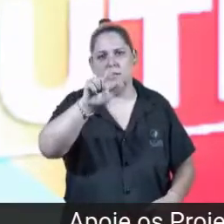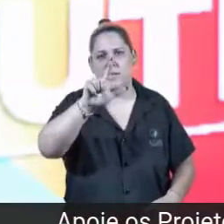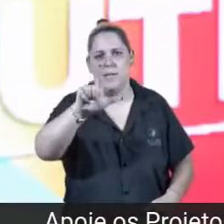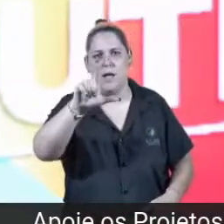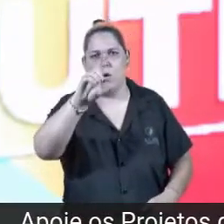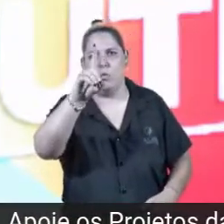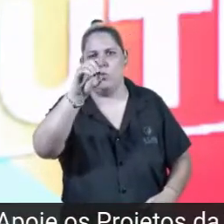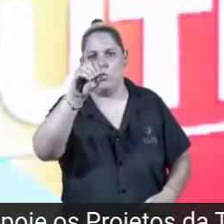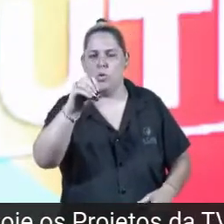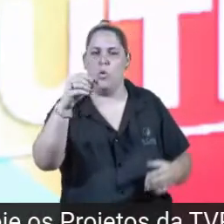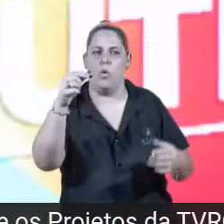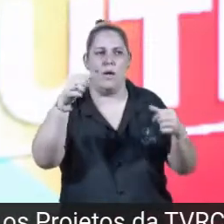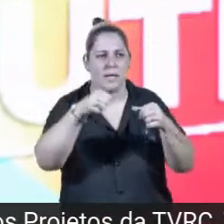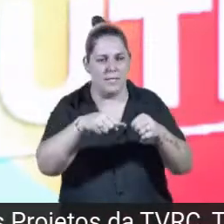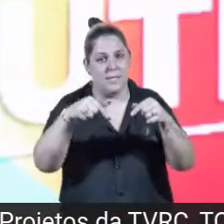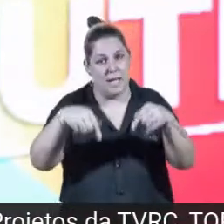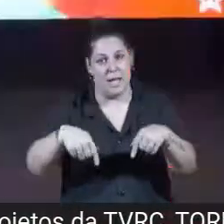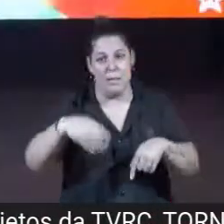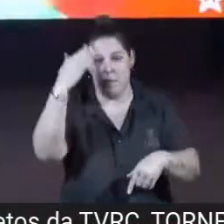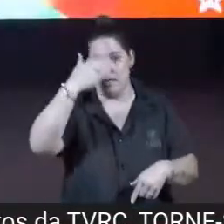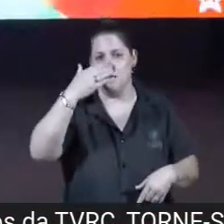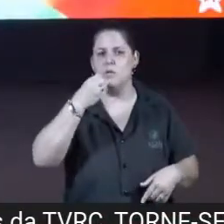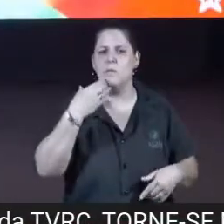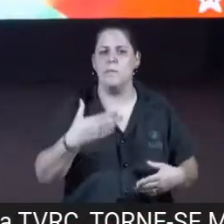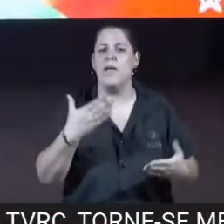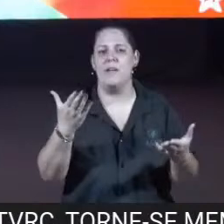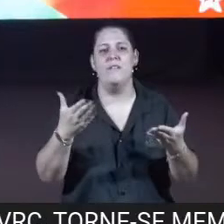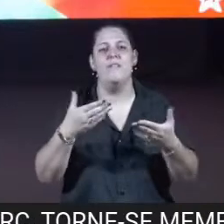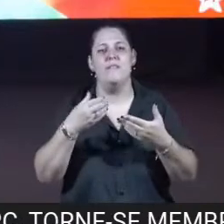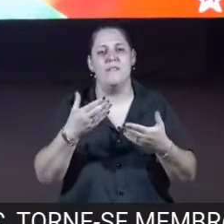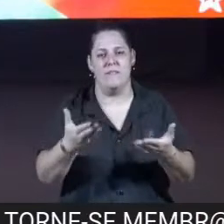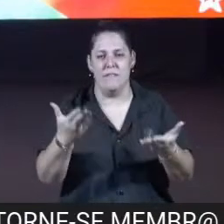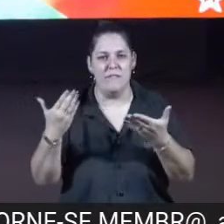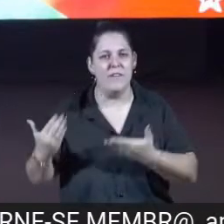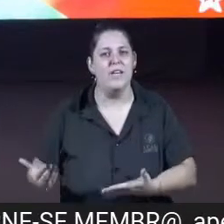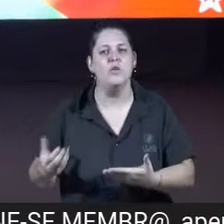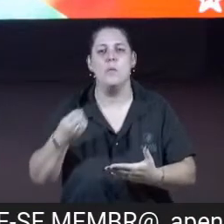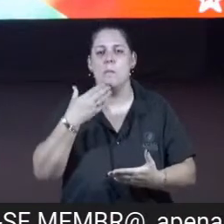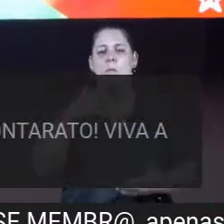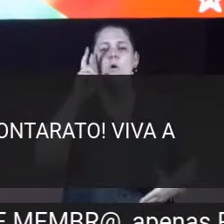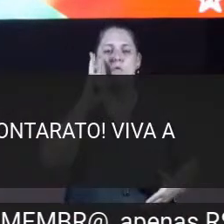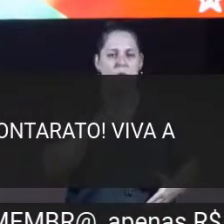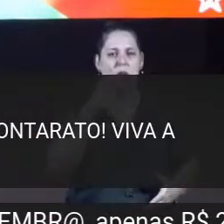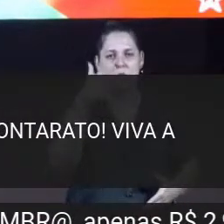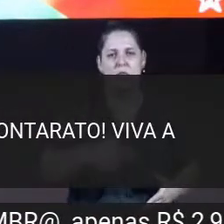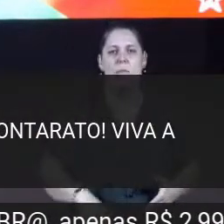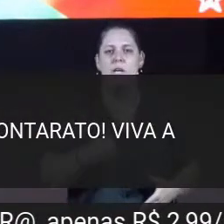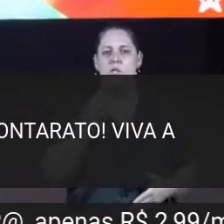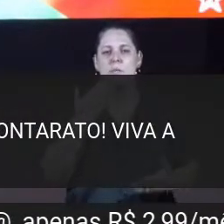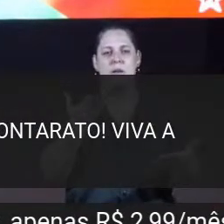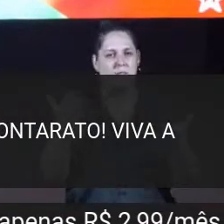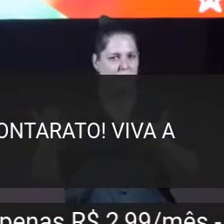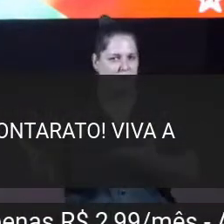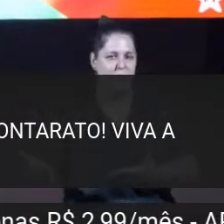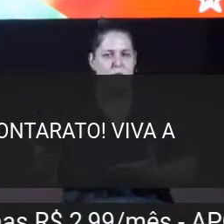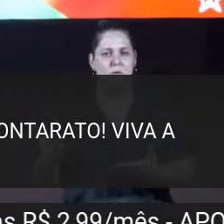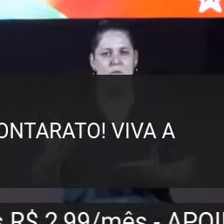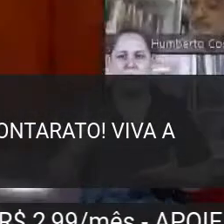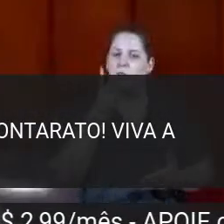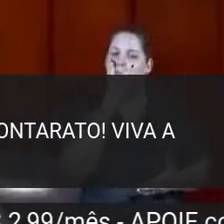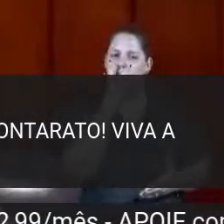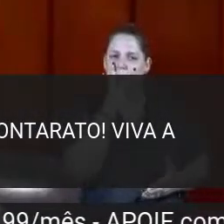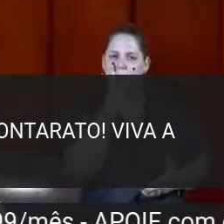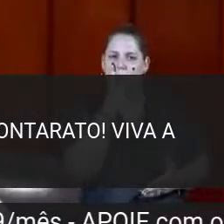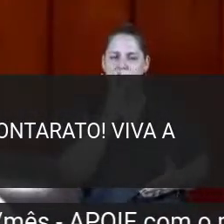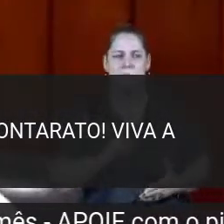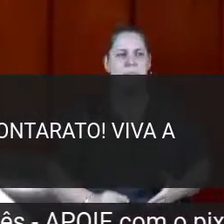nesse momento, e que é muito bem-vindo e muito bom te rever, Reginaldo. Seja bem-vindo em território capixaba.